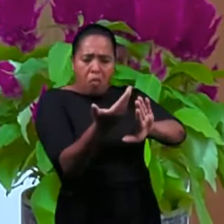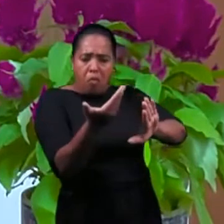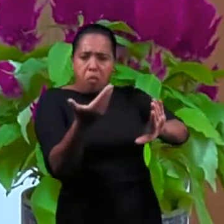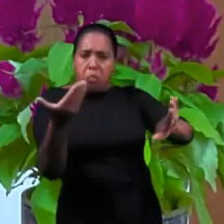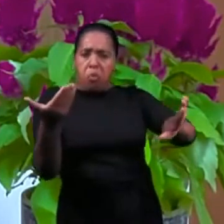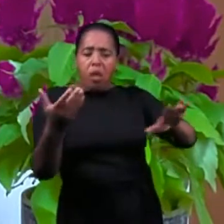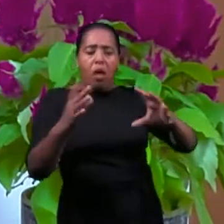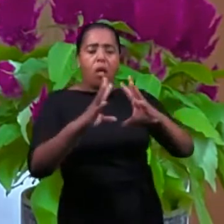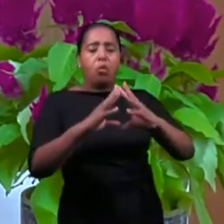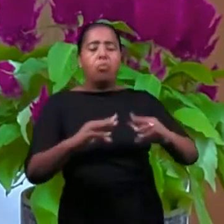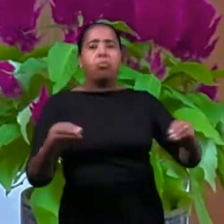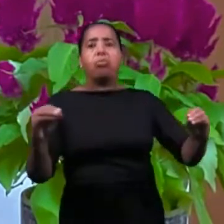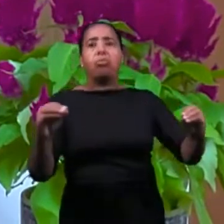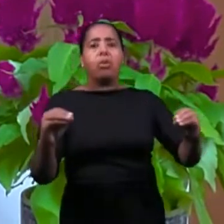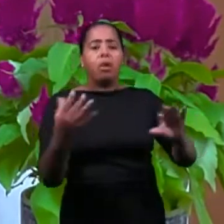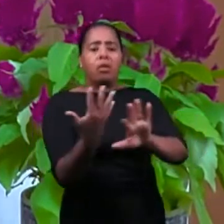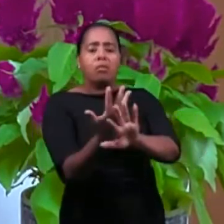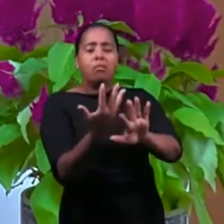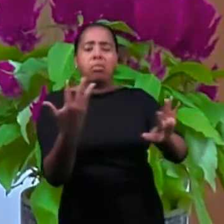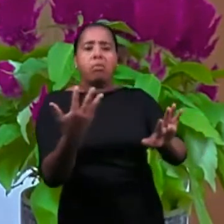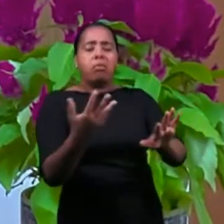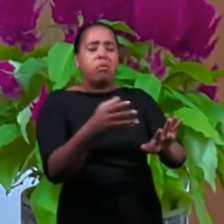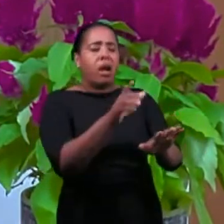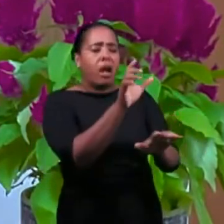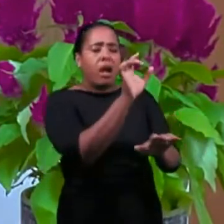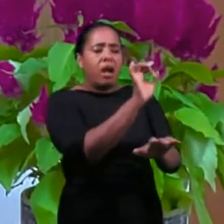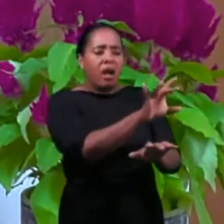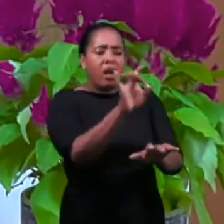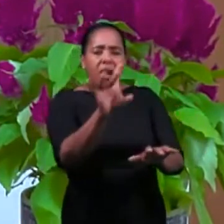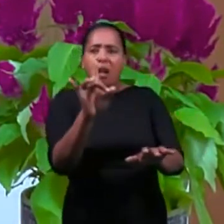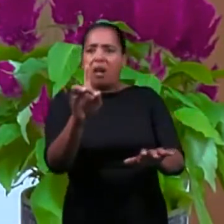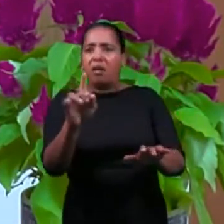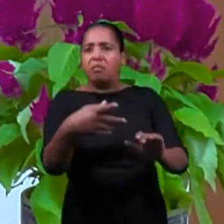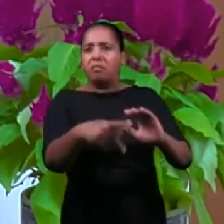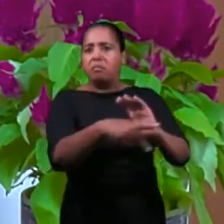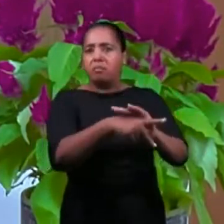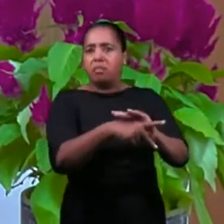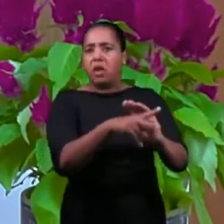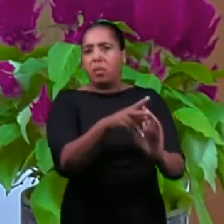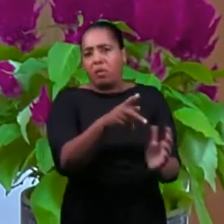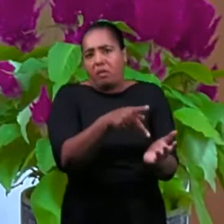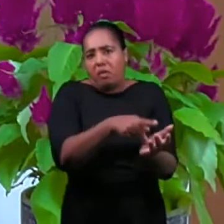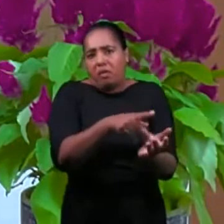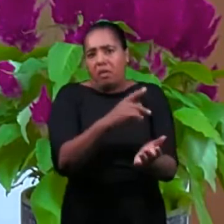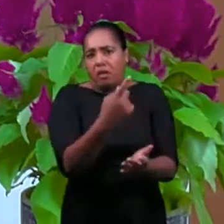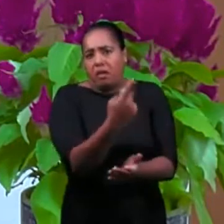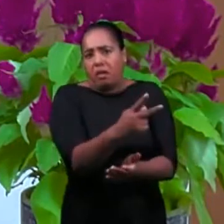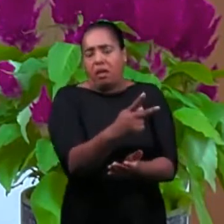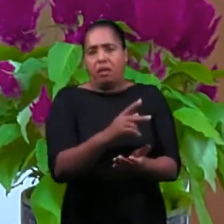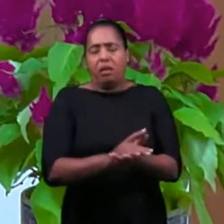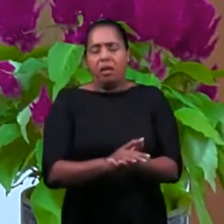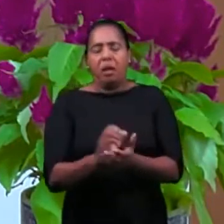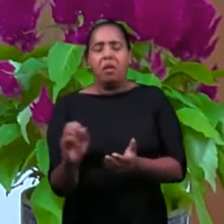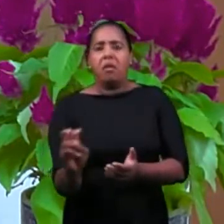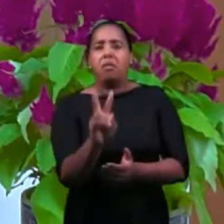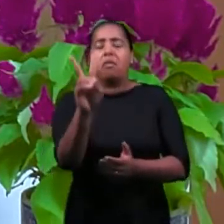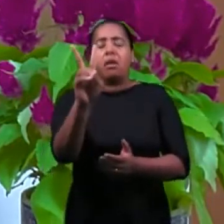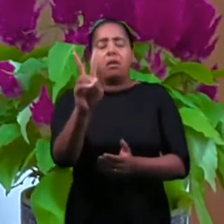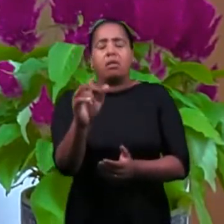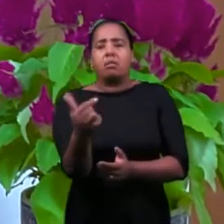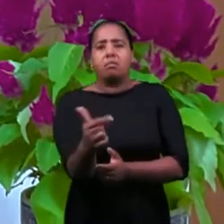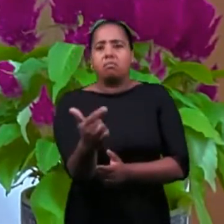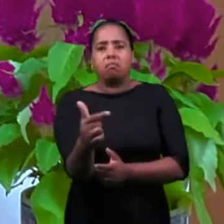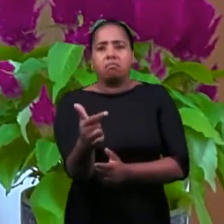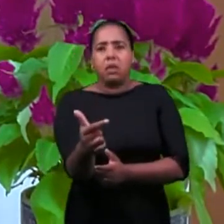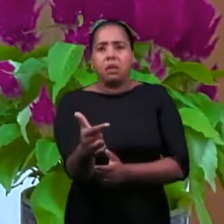porque eles têm uma verdade deles, que é uma verdade que não tem valor, que é uma